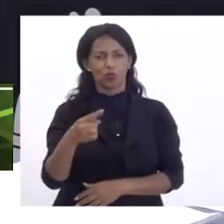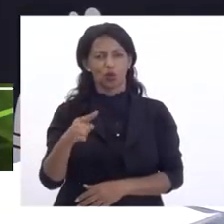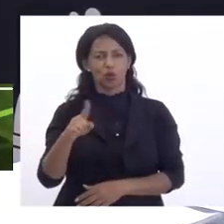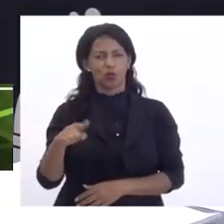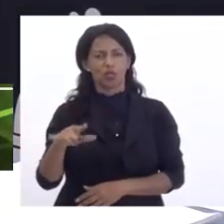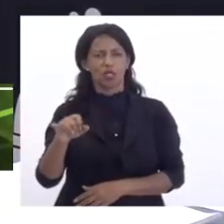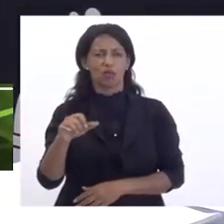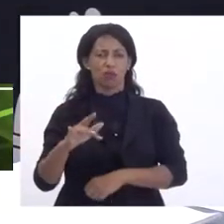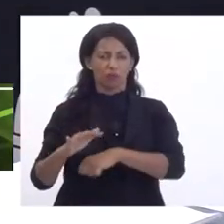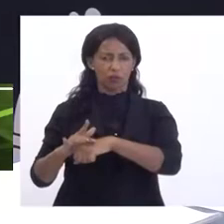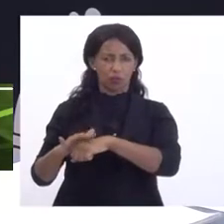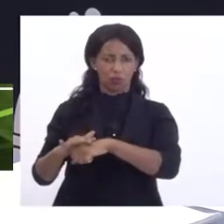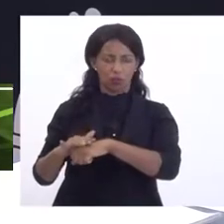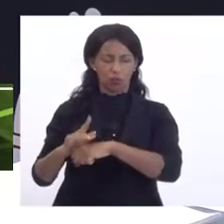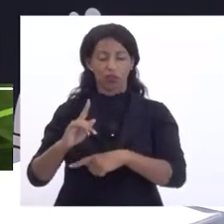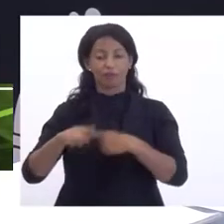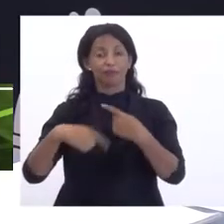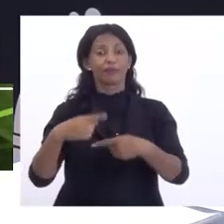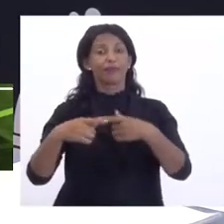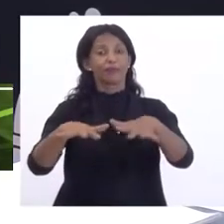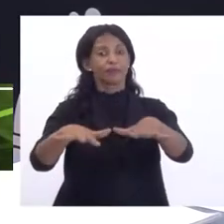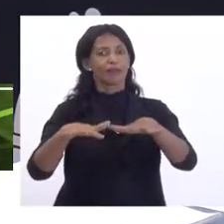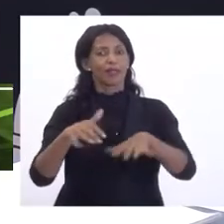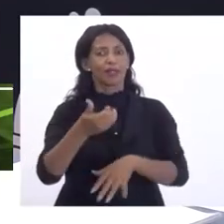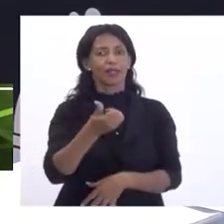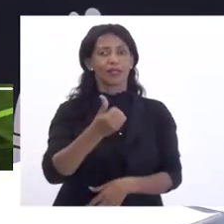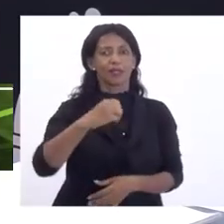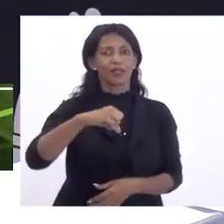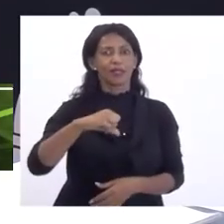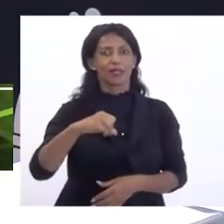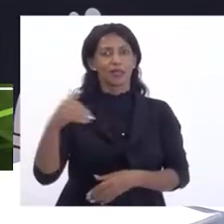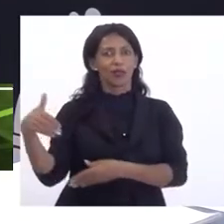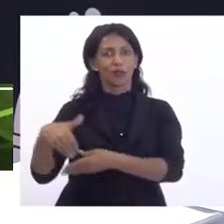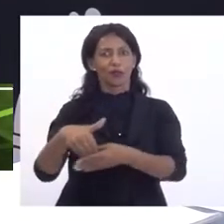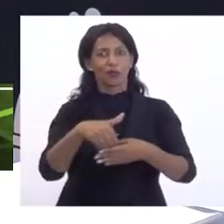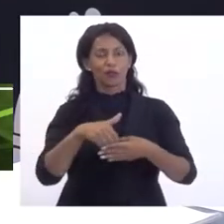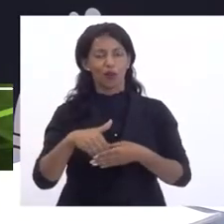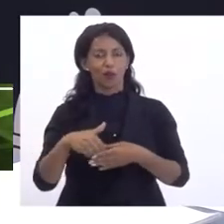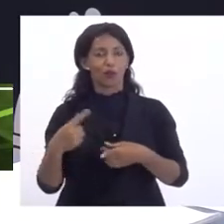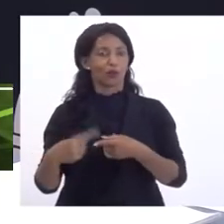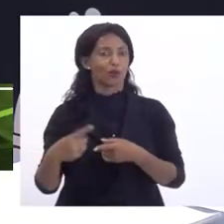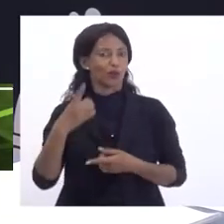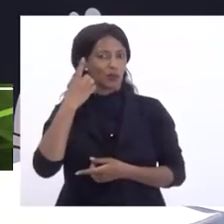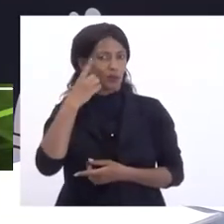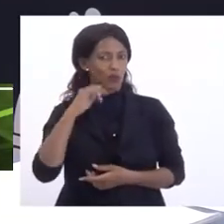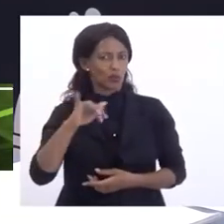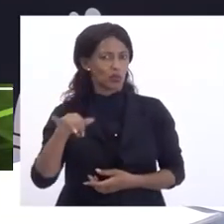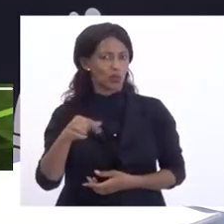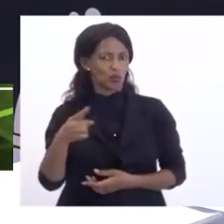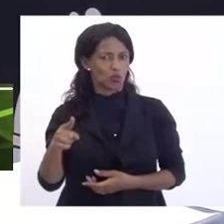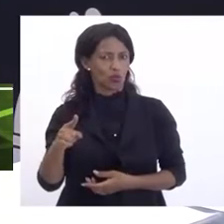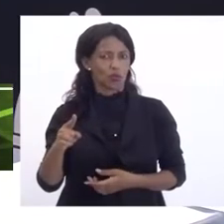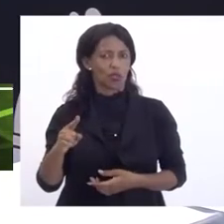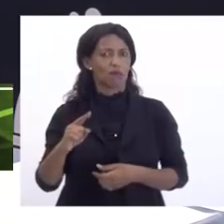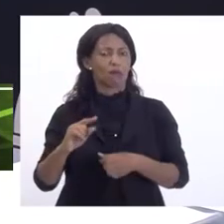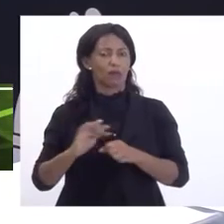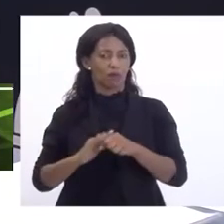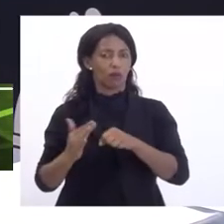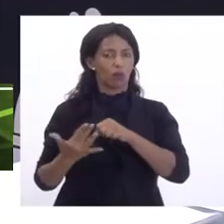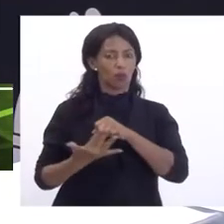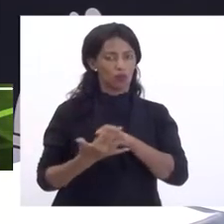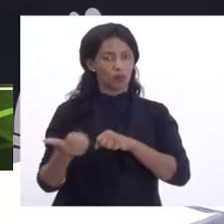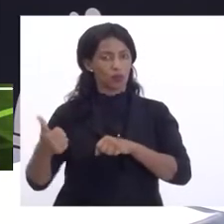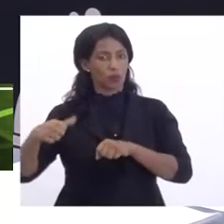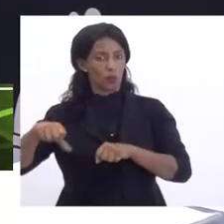doente. E depois, no plenário, foi 69 votos, porque o deputado Joãozinho estava com Covid e veio a